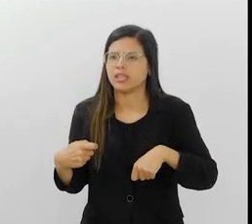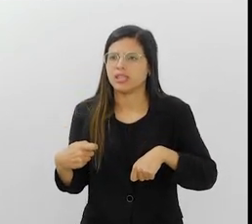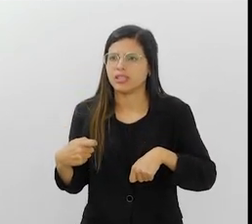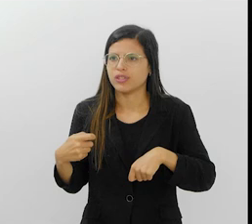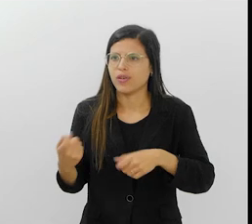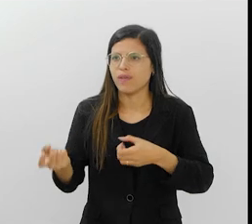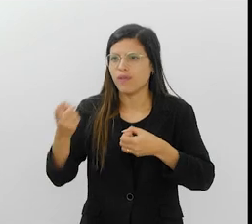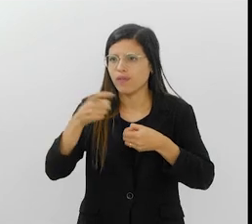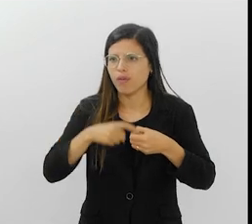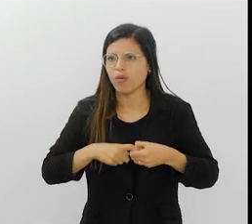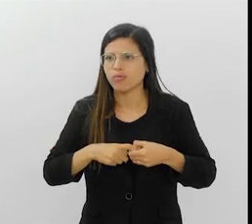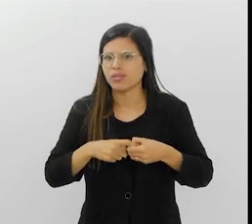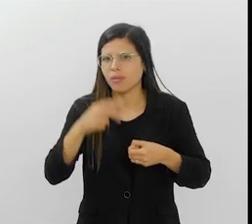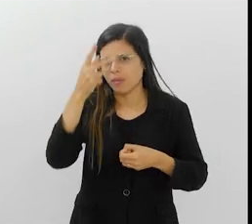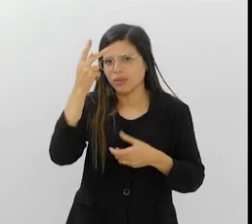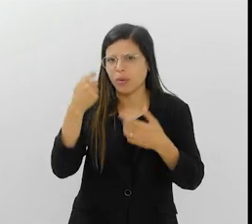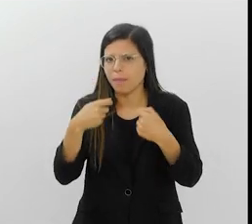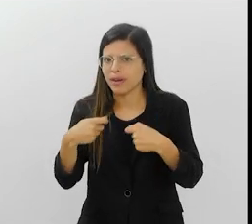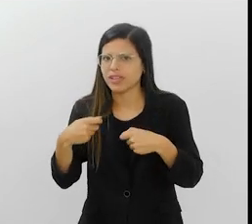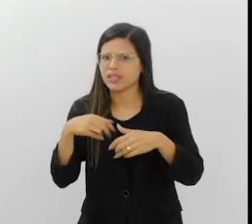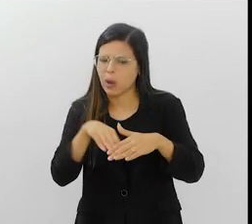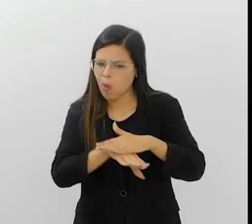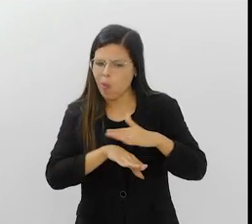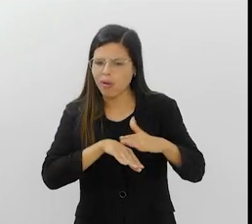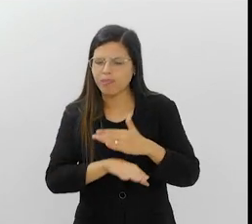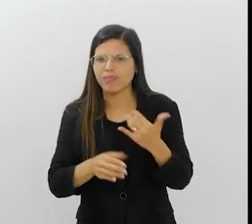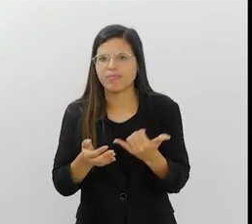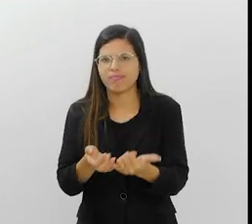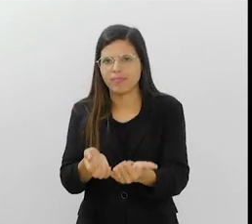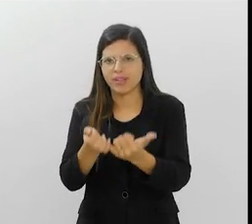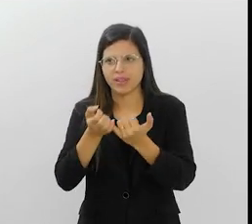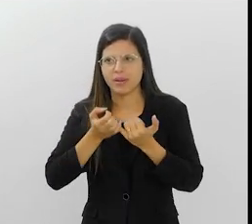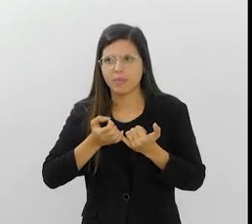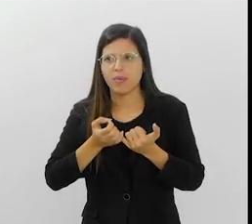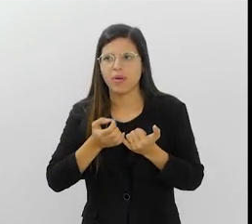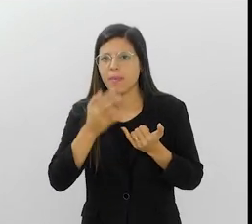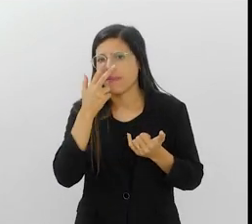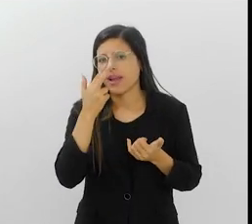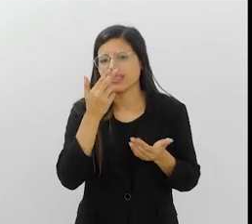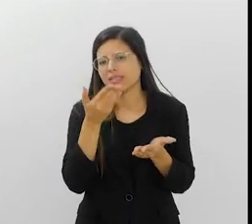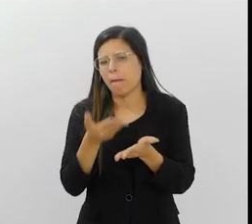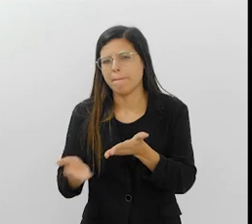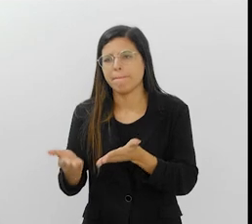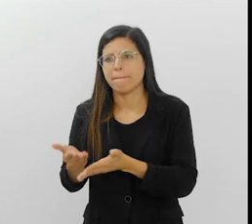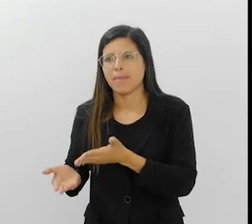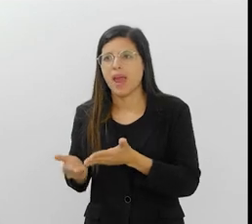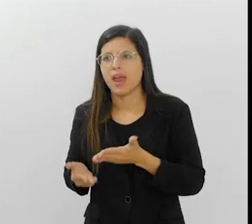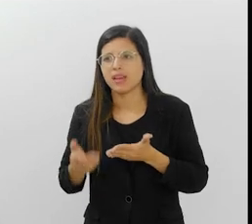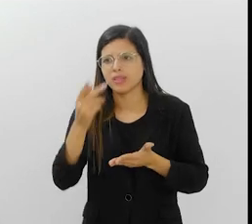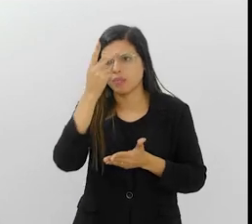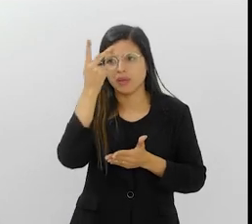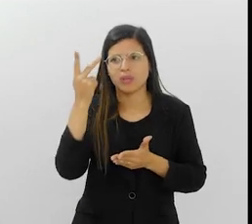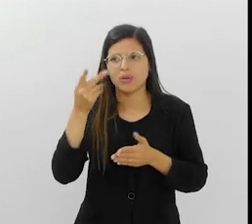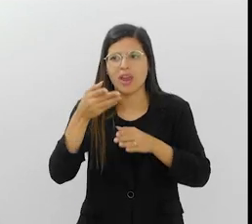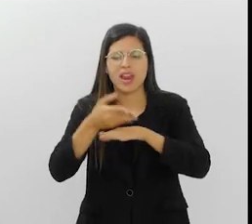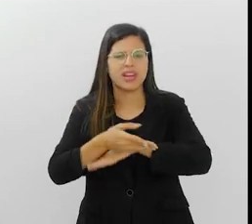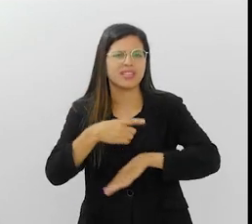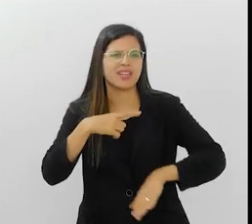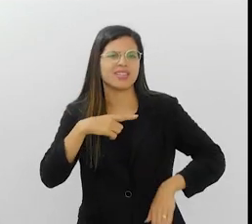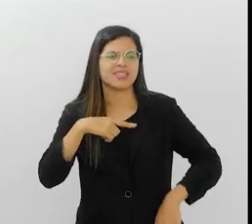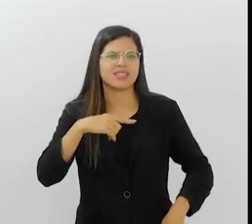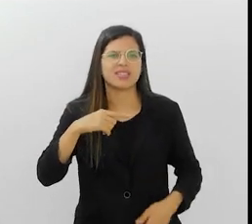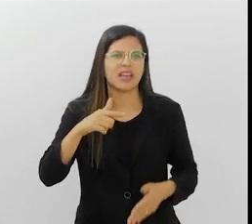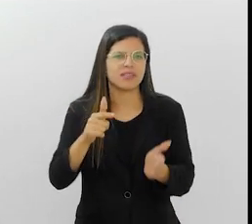resgatada, né? Alguém tem que fazer a curadoria disso e guardar o patrimônio, né? E fica perdido, né? De repente alguém assume lá,